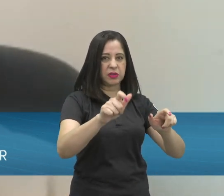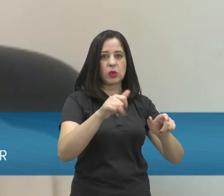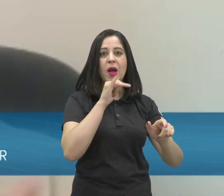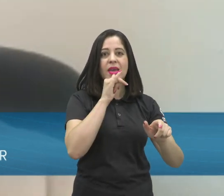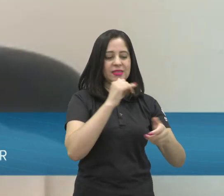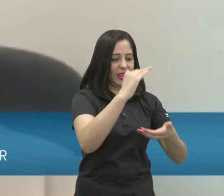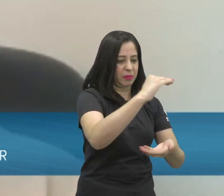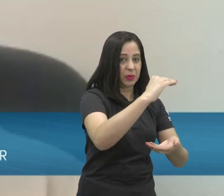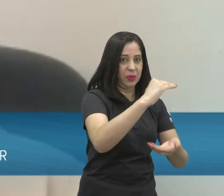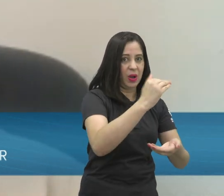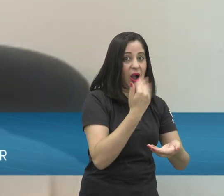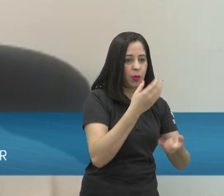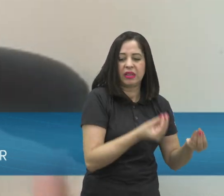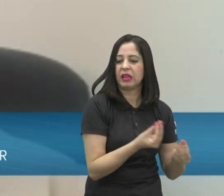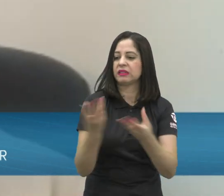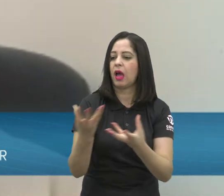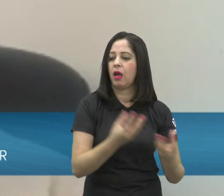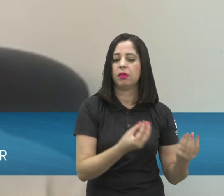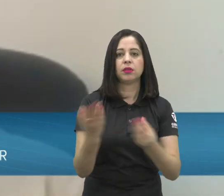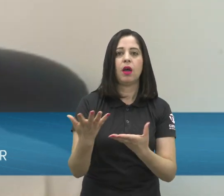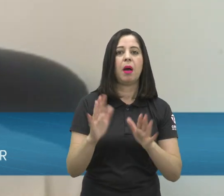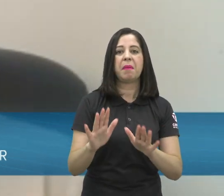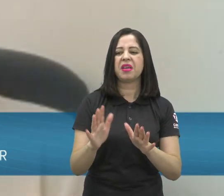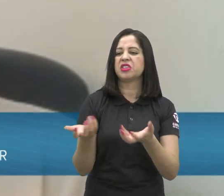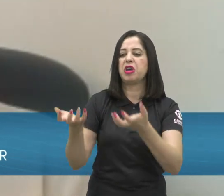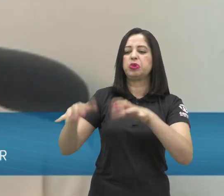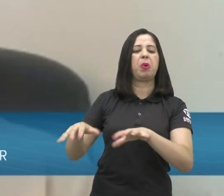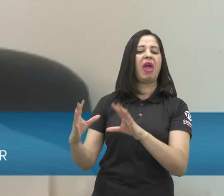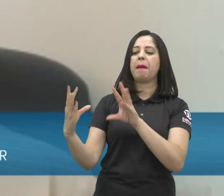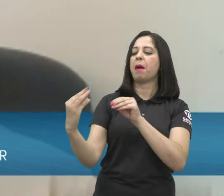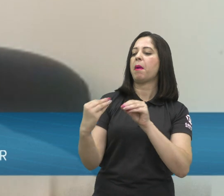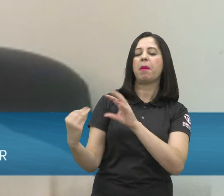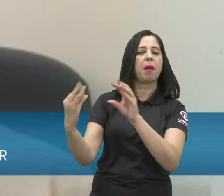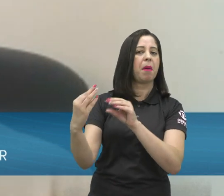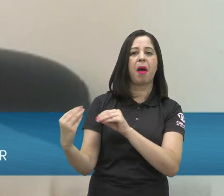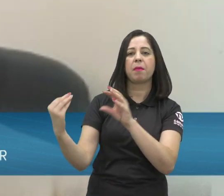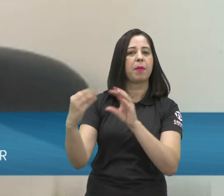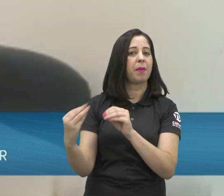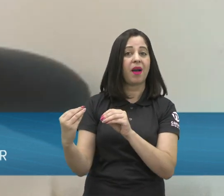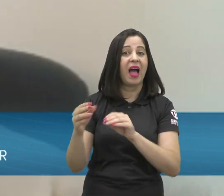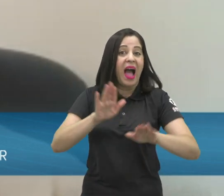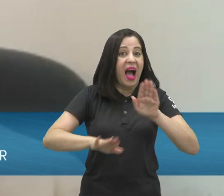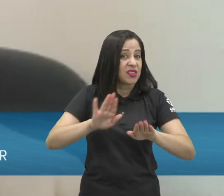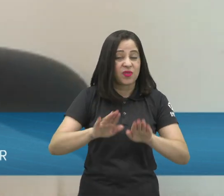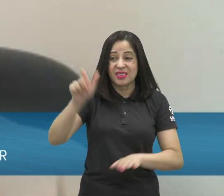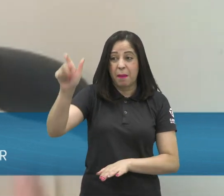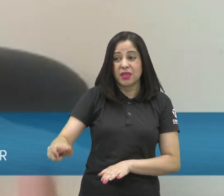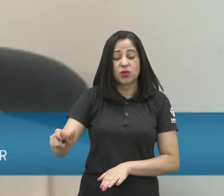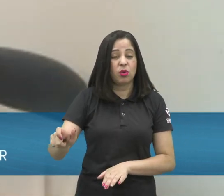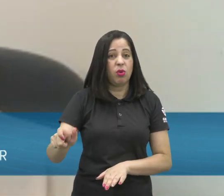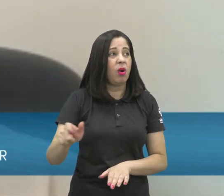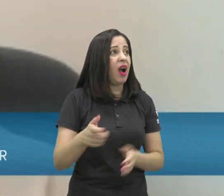fora que entregavam aquelas marmitas, aquelas comidas, muitas vezes eles nem queriam. Muitas vezes eles queriam uma conversa, muitas vezes eles queriam